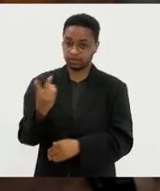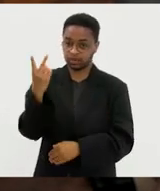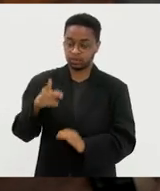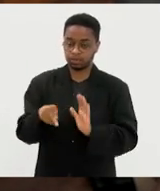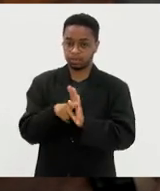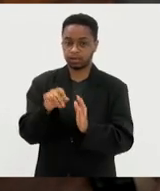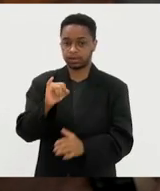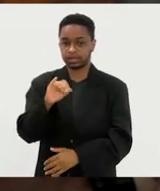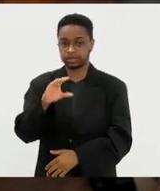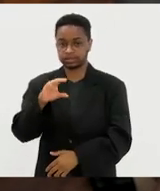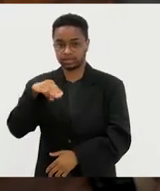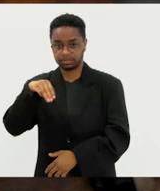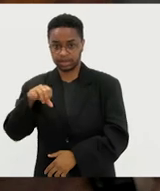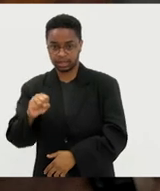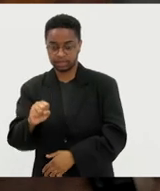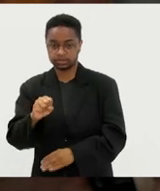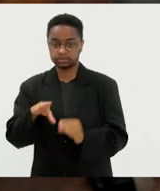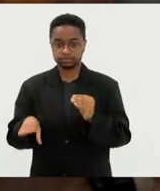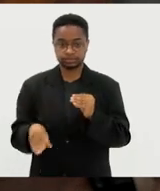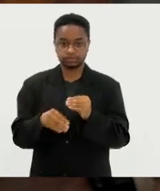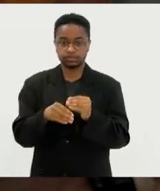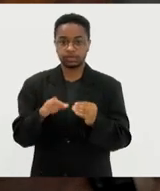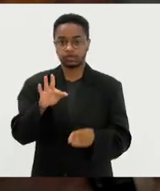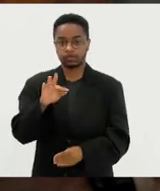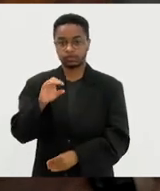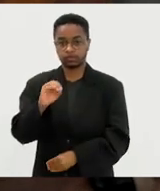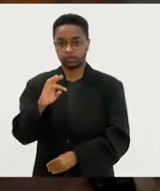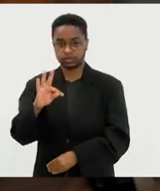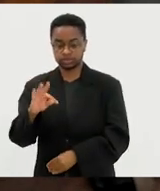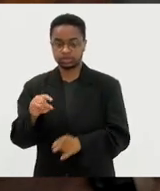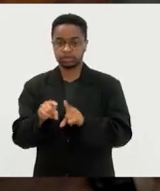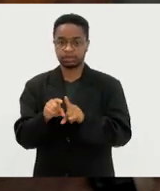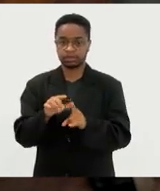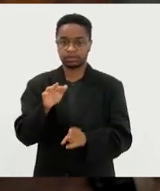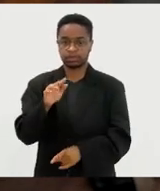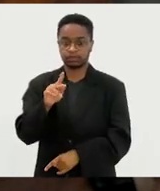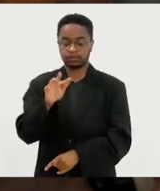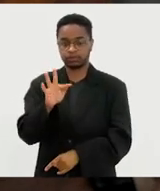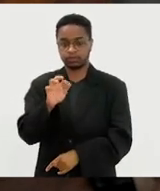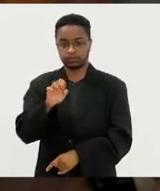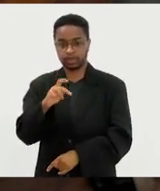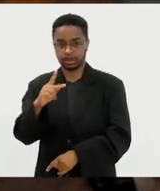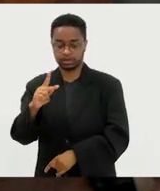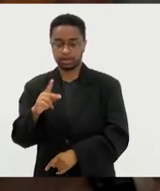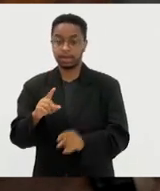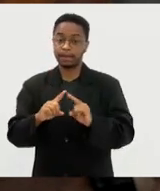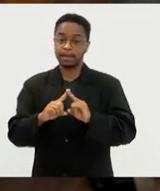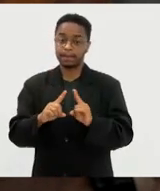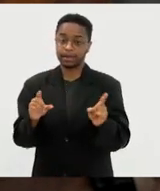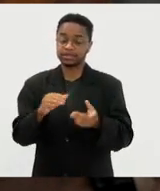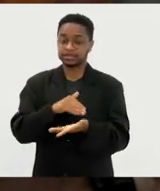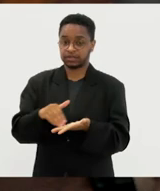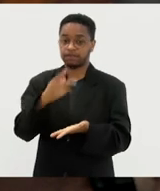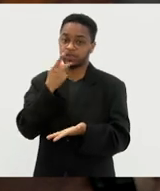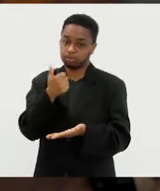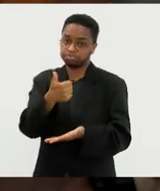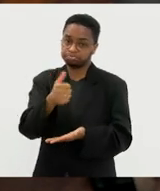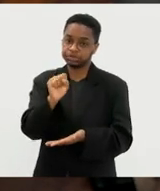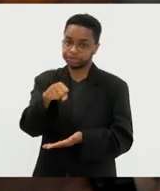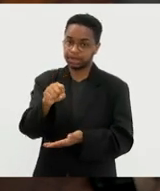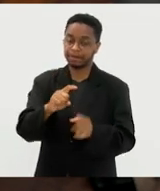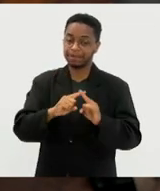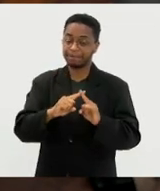lá está incluindo o FOT e o FECP. É. O secretário falou que está, mas se falar que está e está